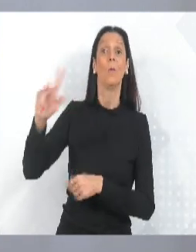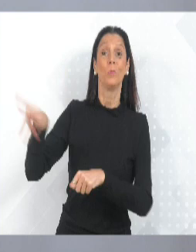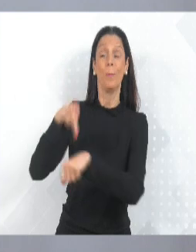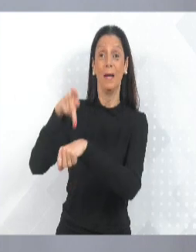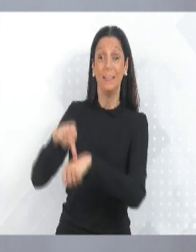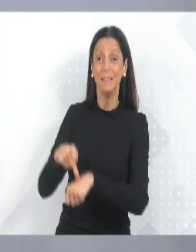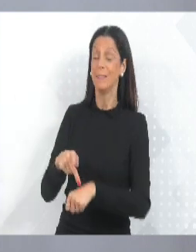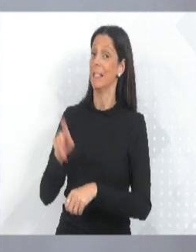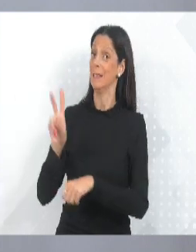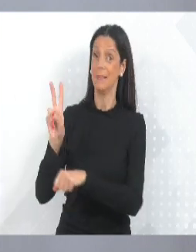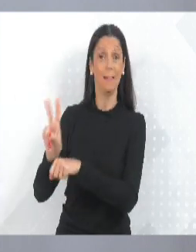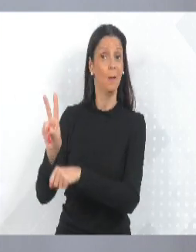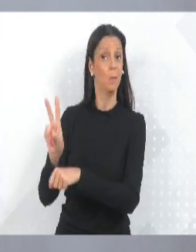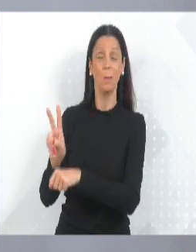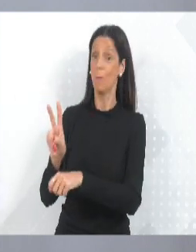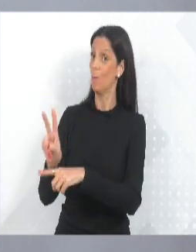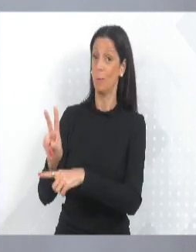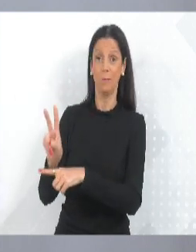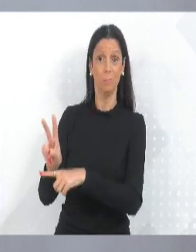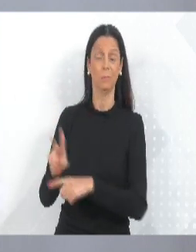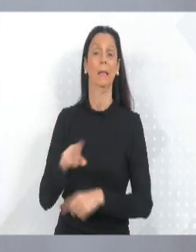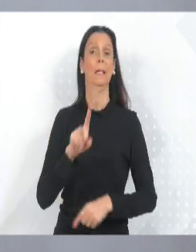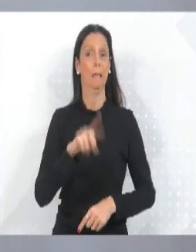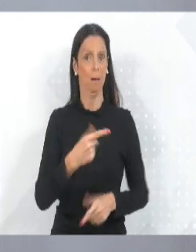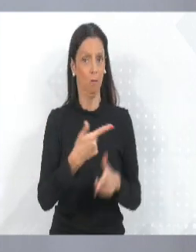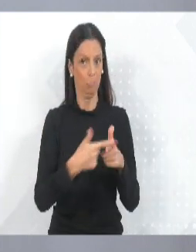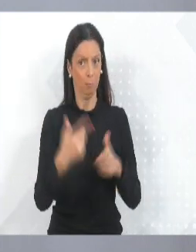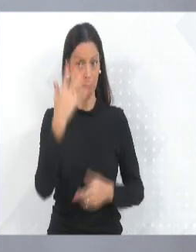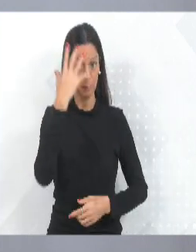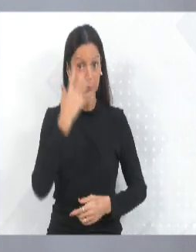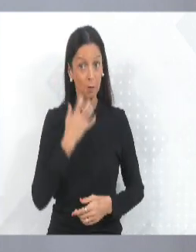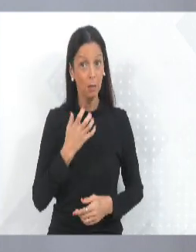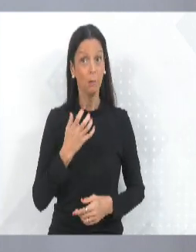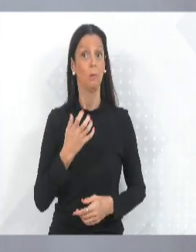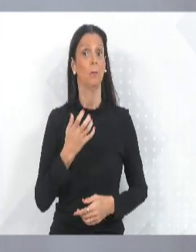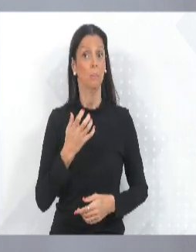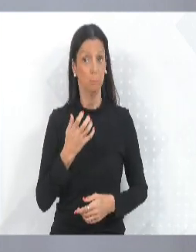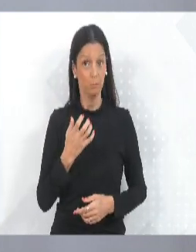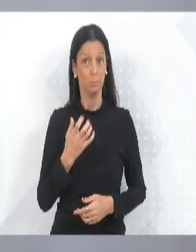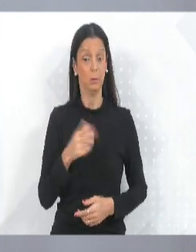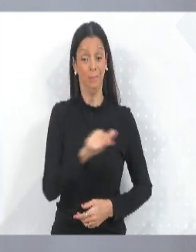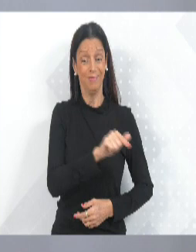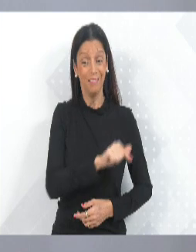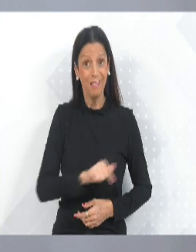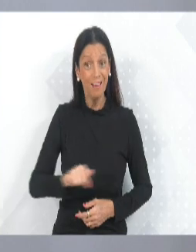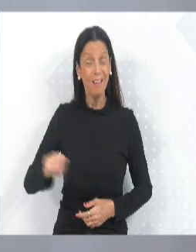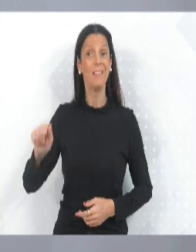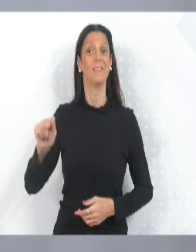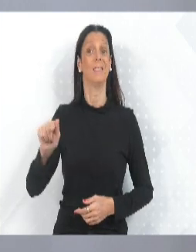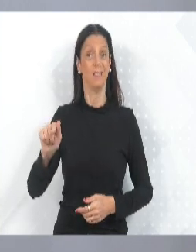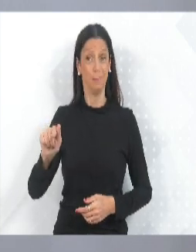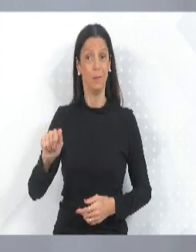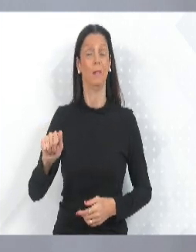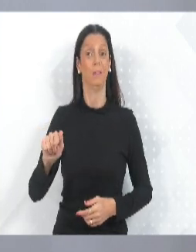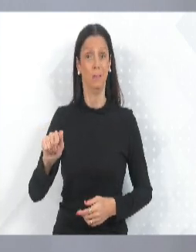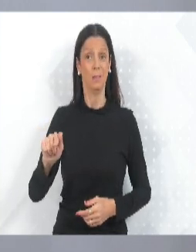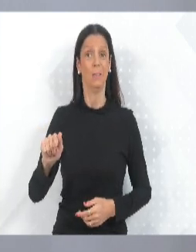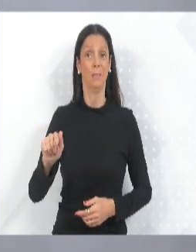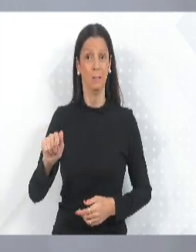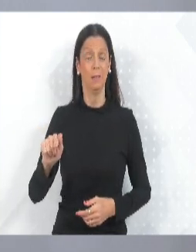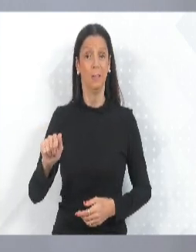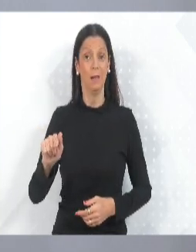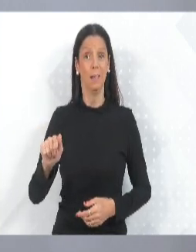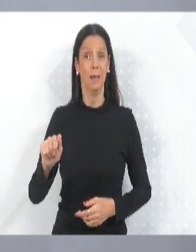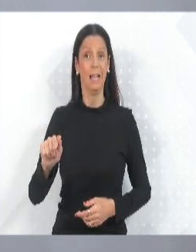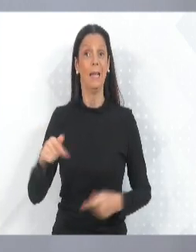senhores é um problema sério é um problema que a semana Tend dificuldade